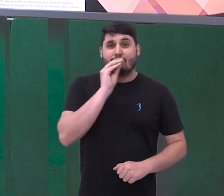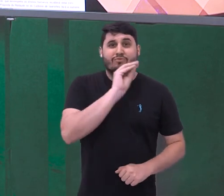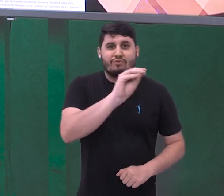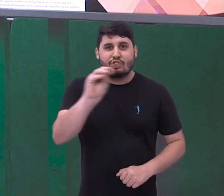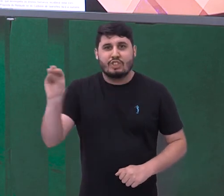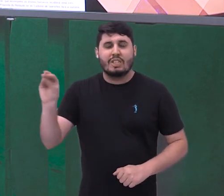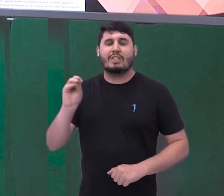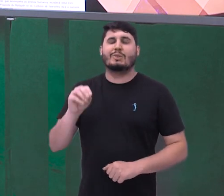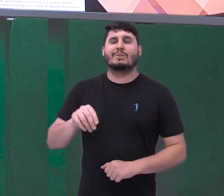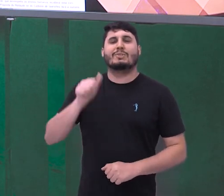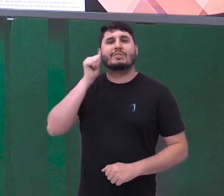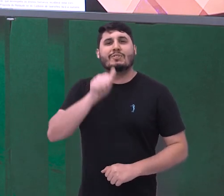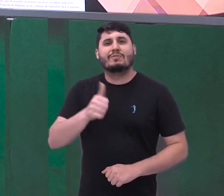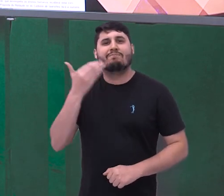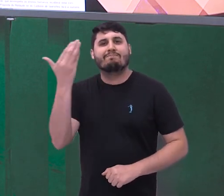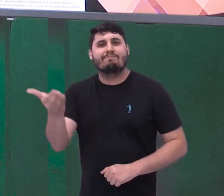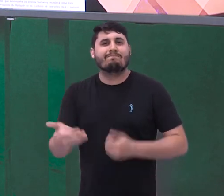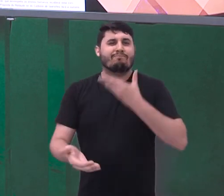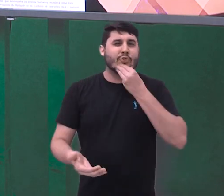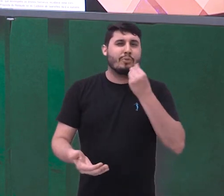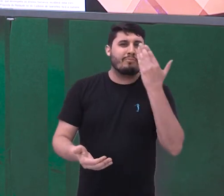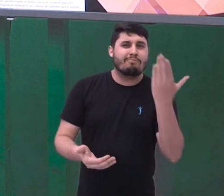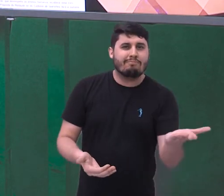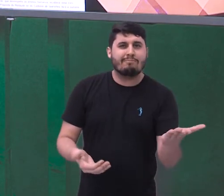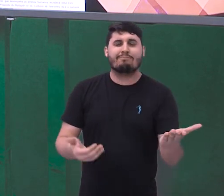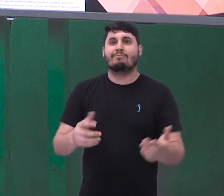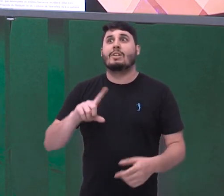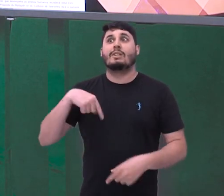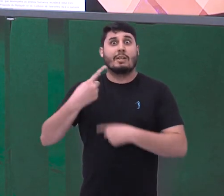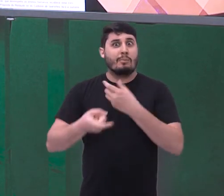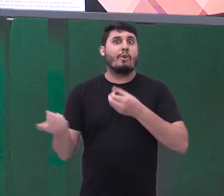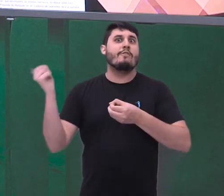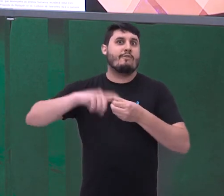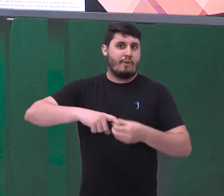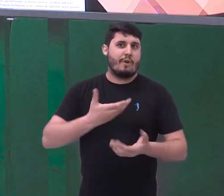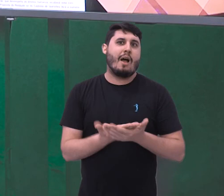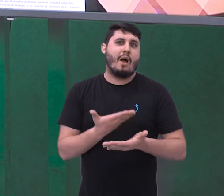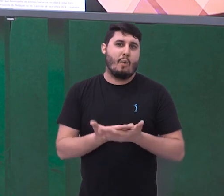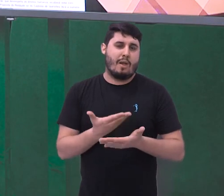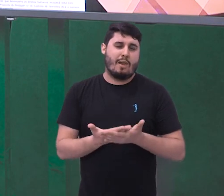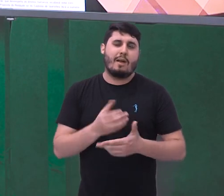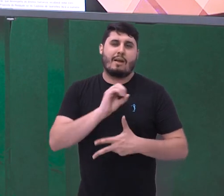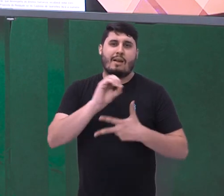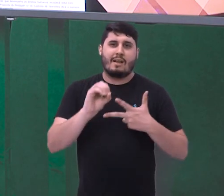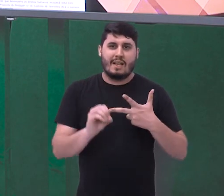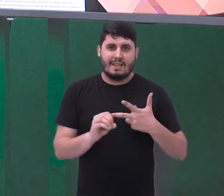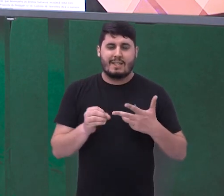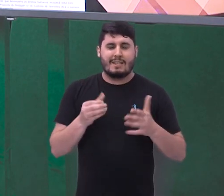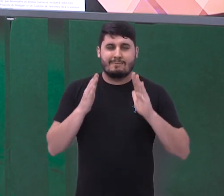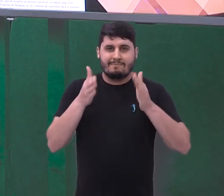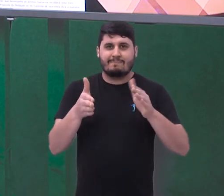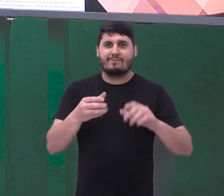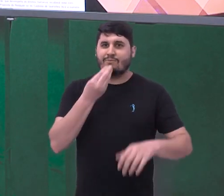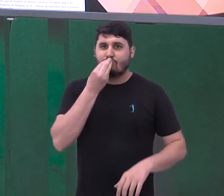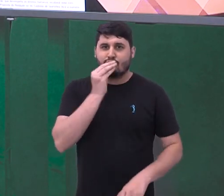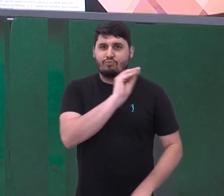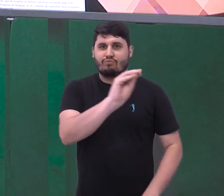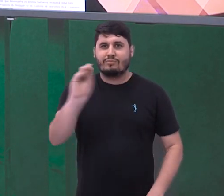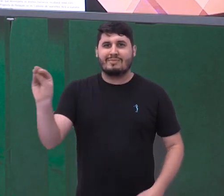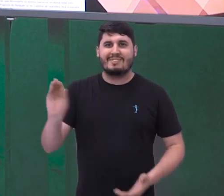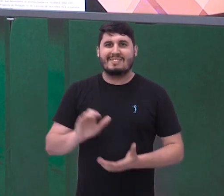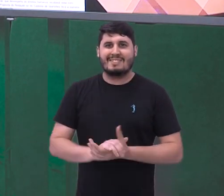cheiro para todas e todos e a gente volta com essa produção textual para essa prova do Enem. Um cheiro!